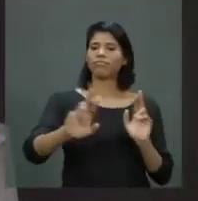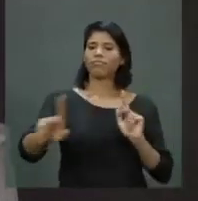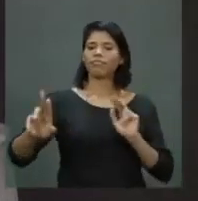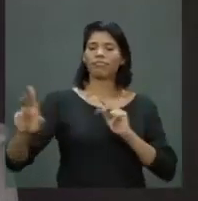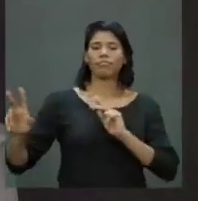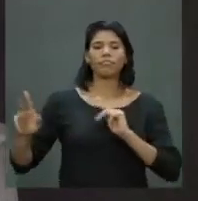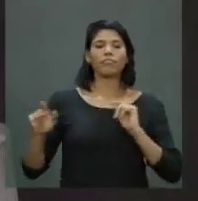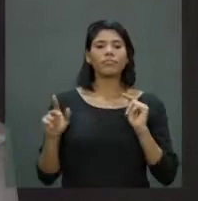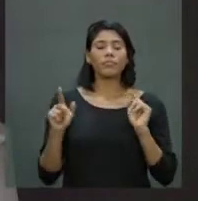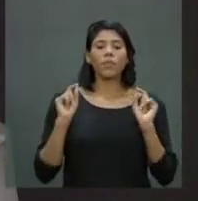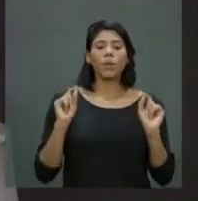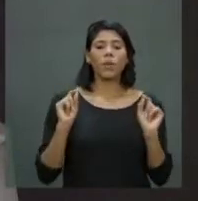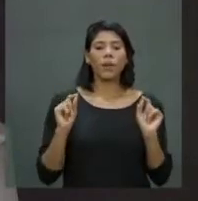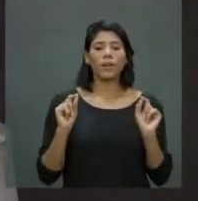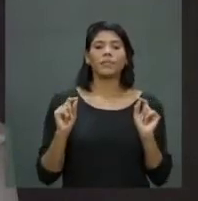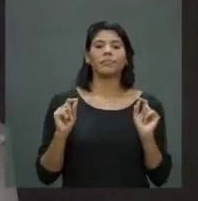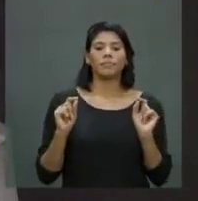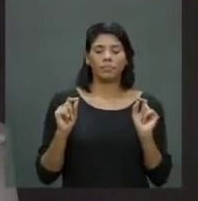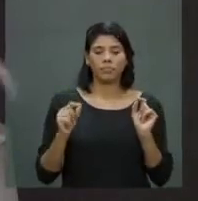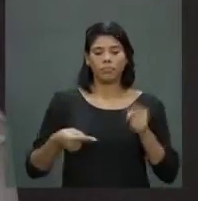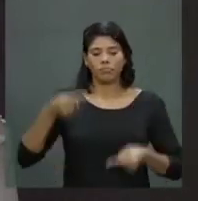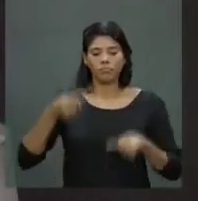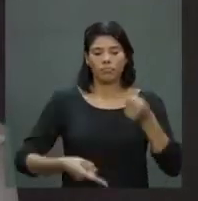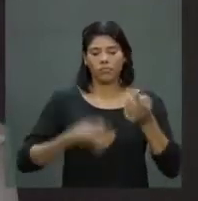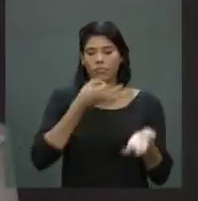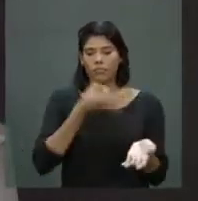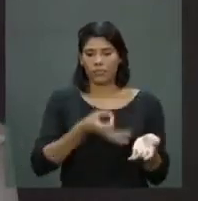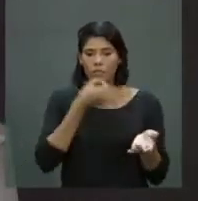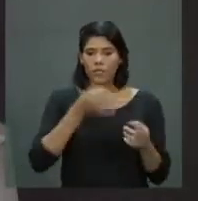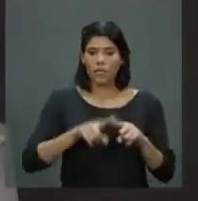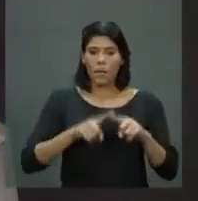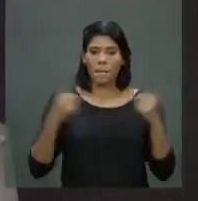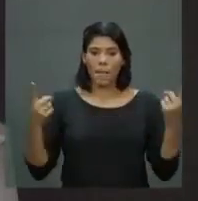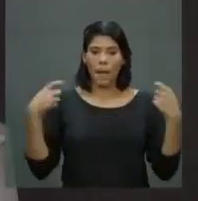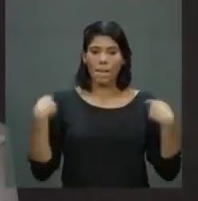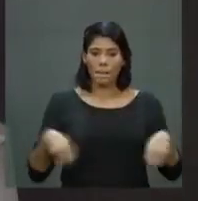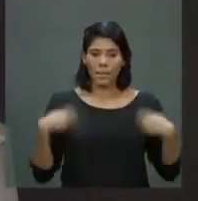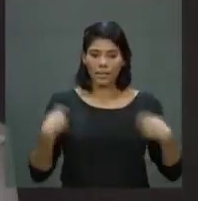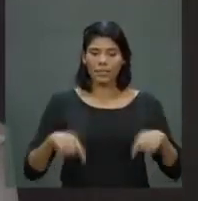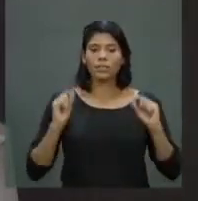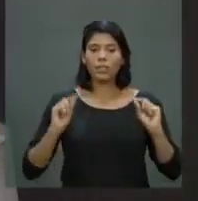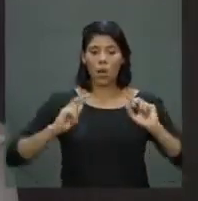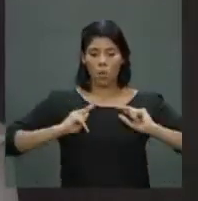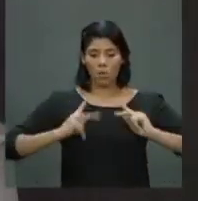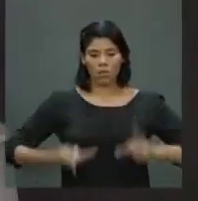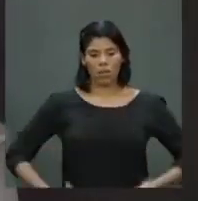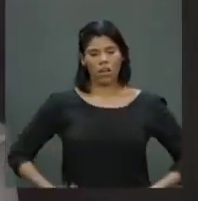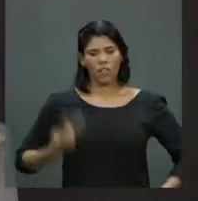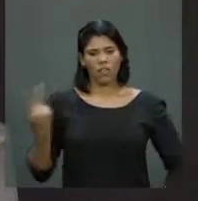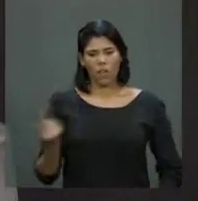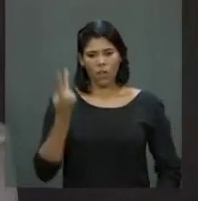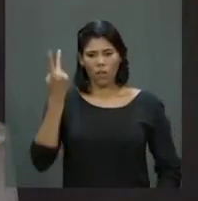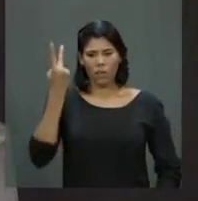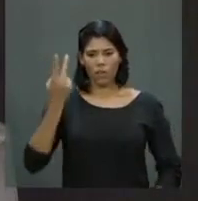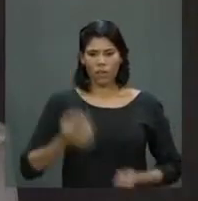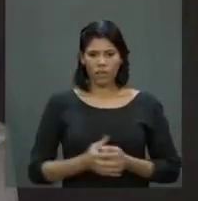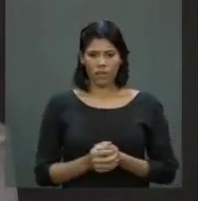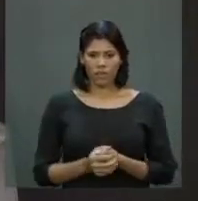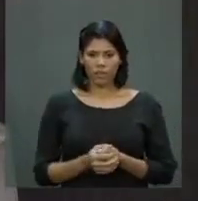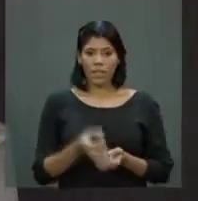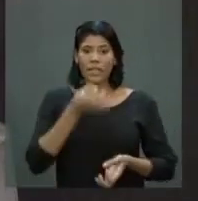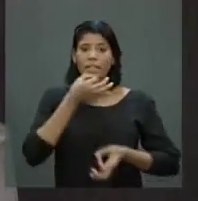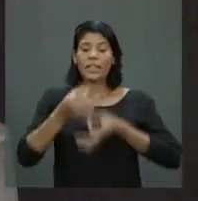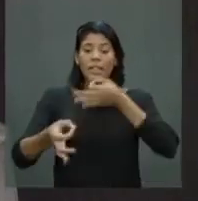há algo que não pode, do qual nós não podemos nos afastar, que é o valor da humanidade.